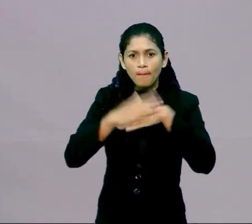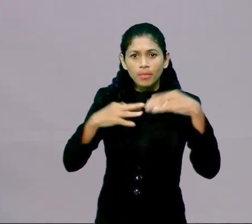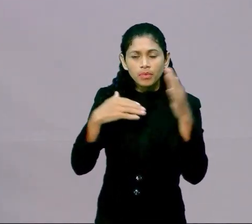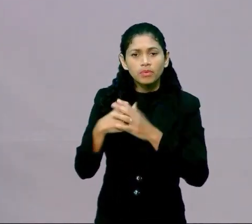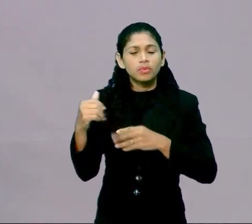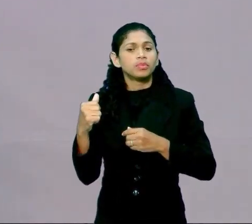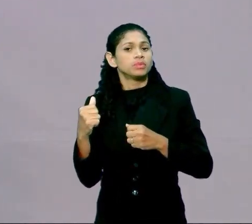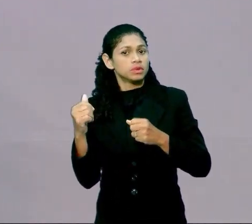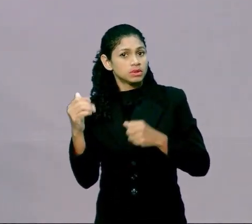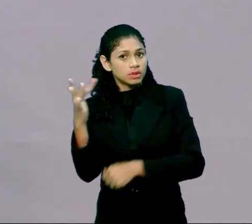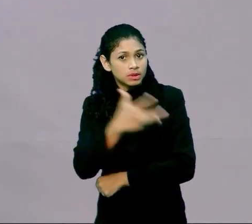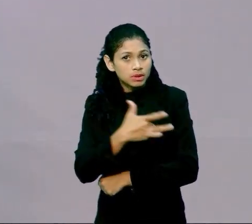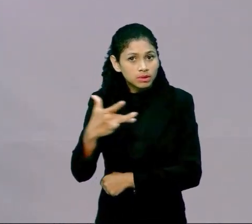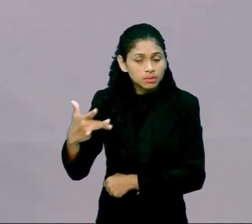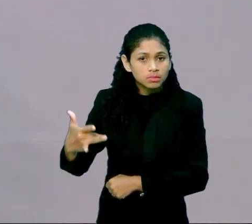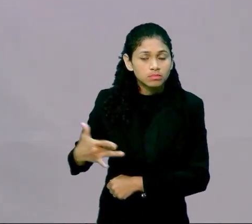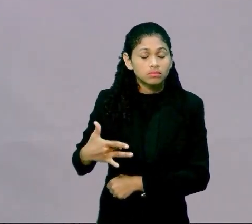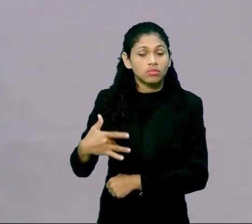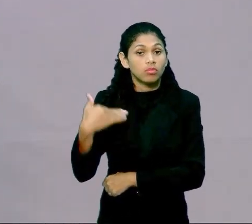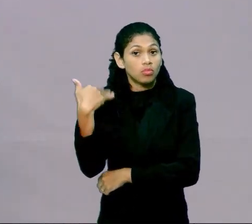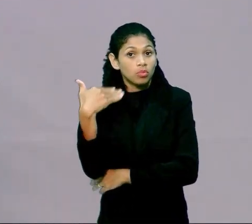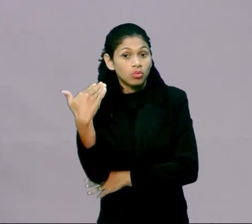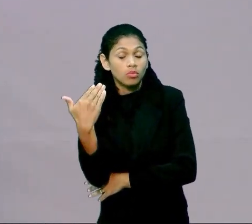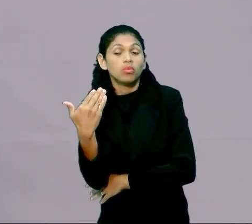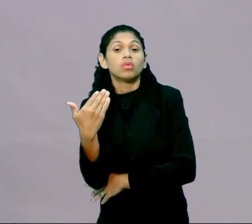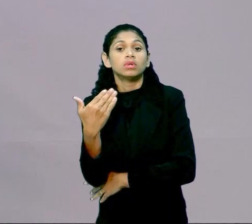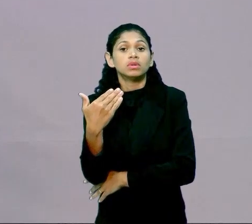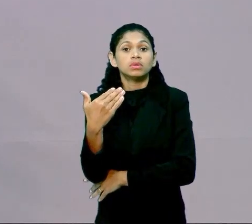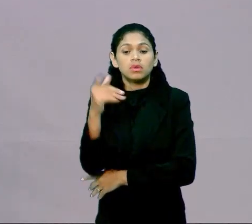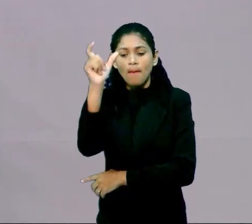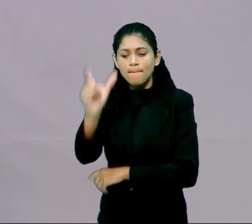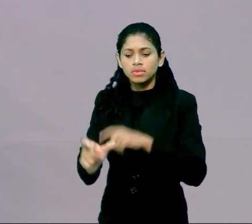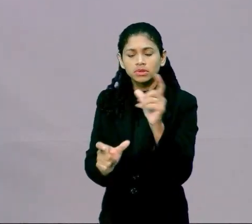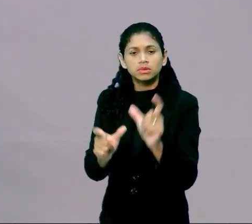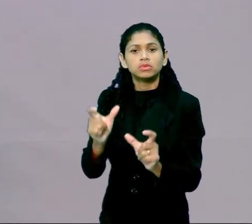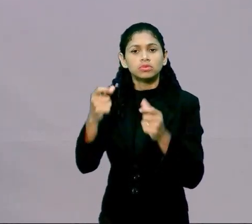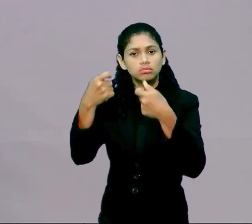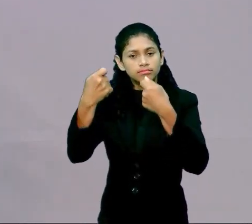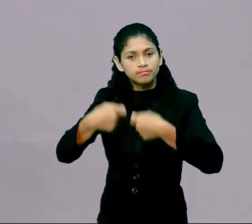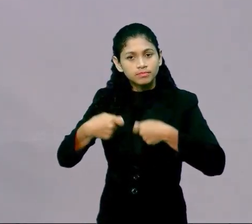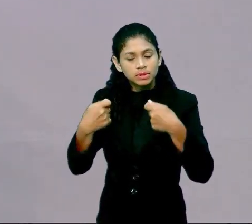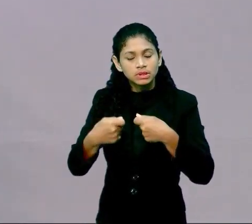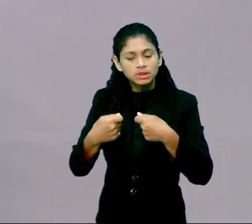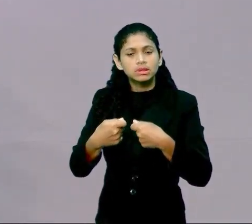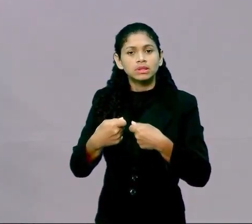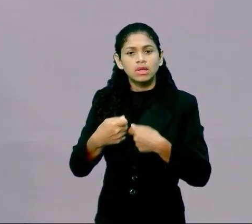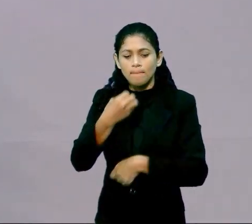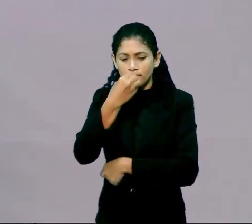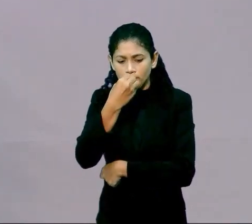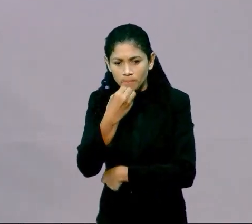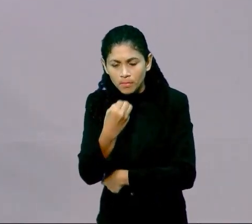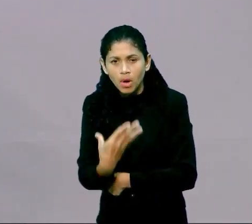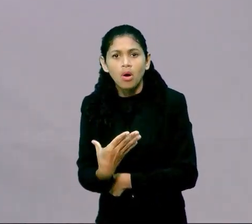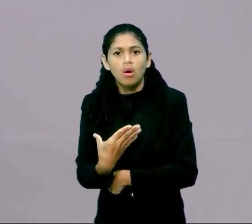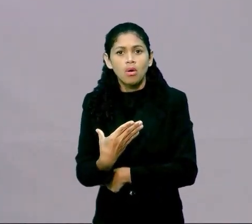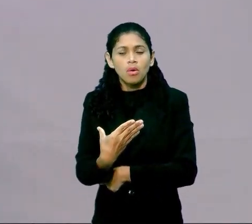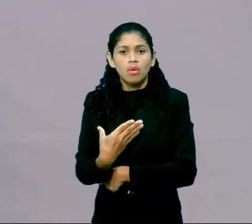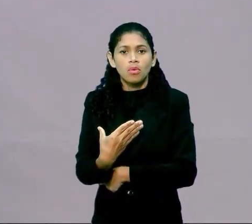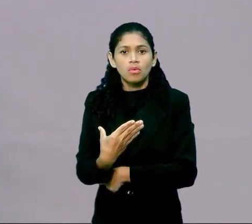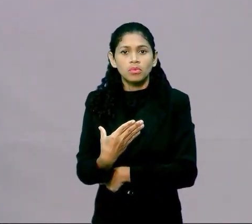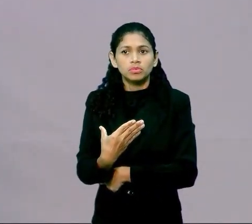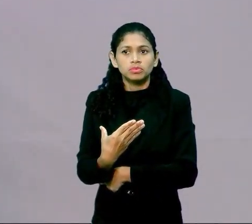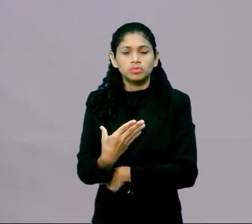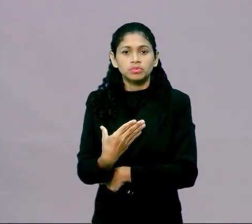que quando o usuário do serviço em saúde ele é bem tratado, muito bem atendido, nós temos